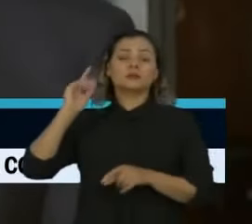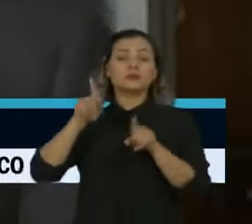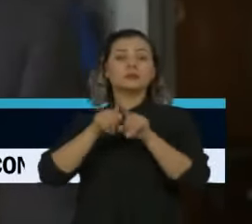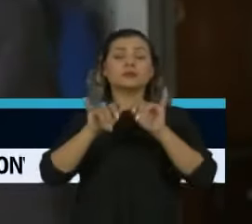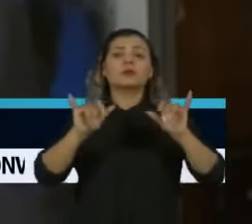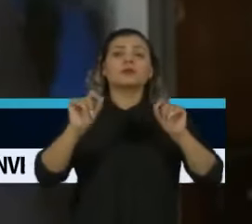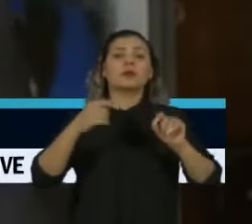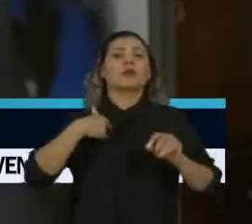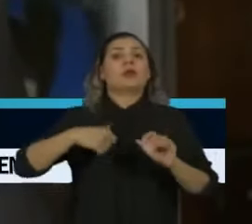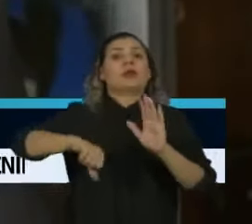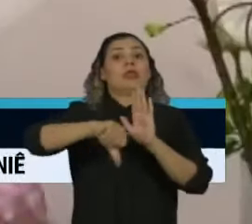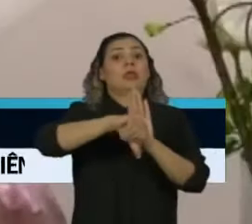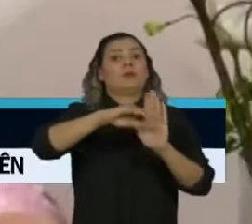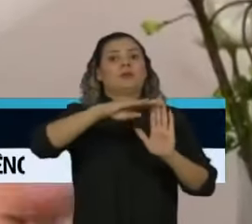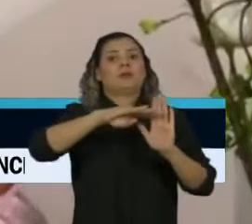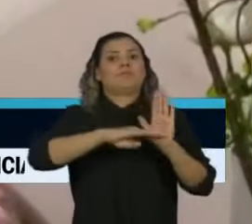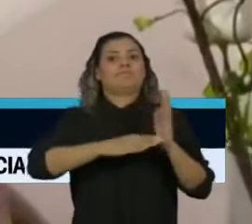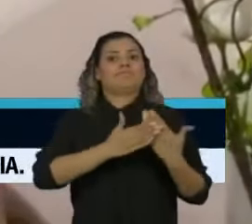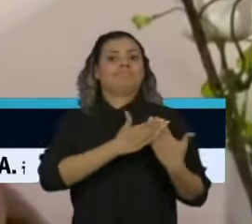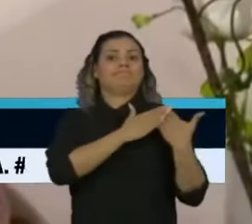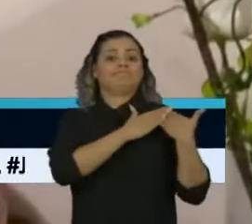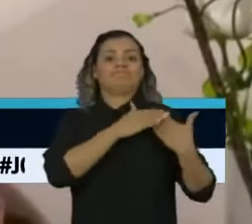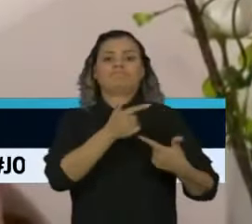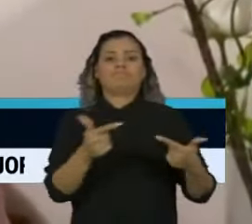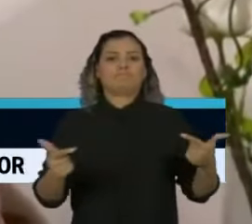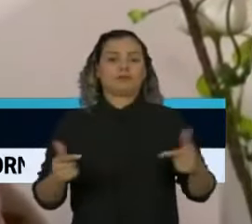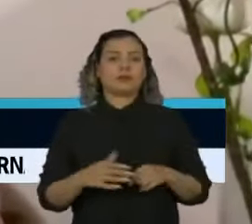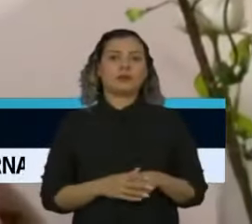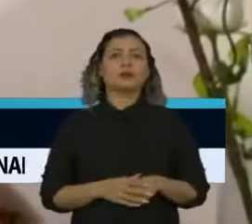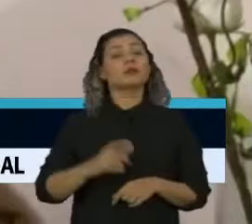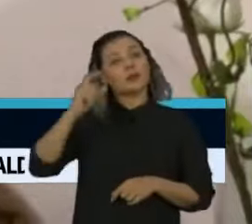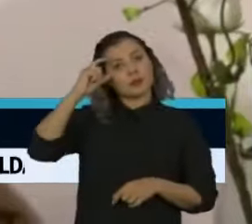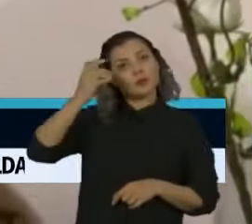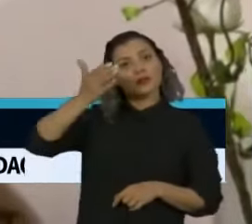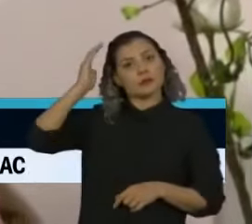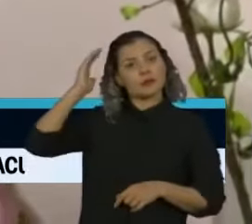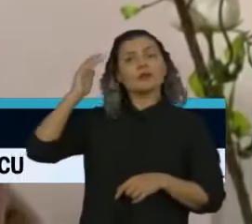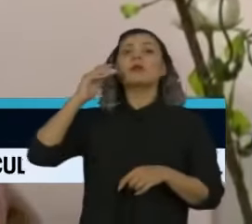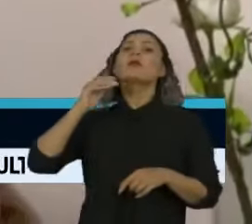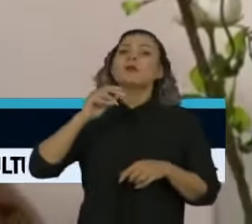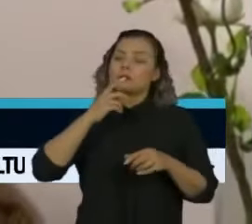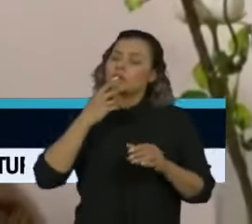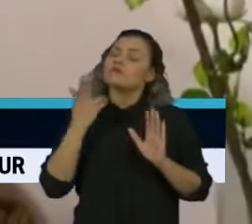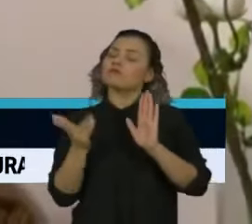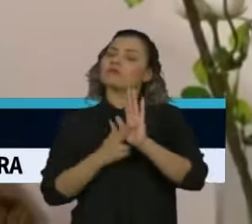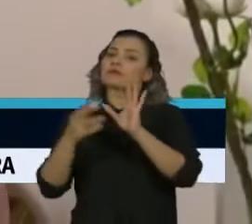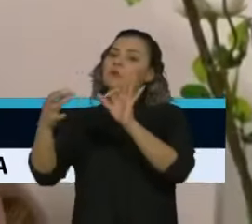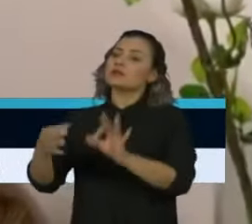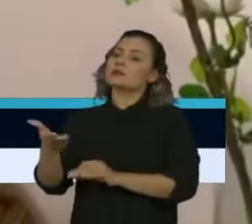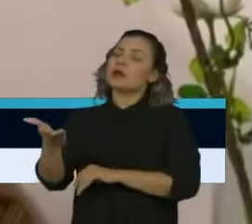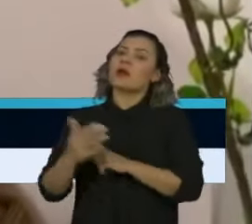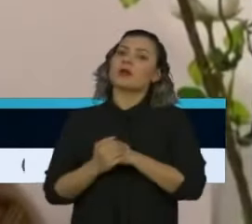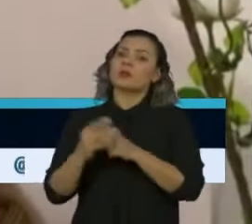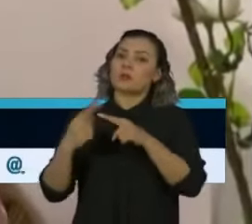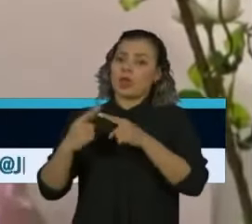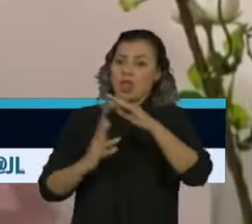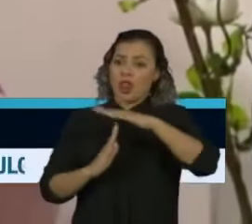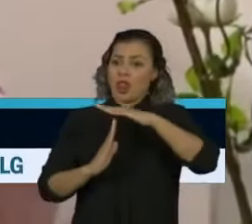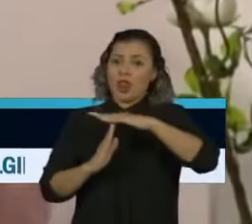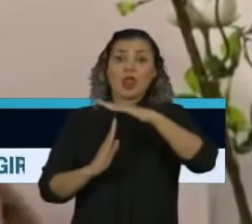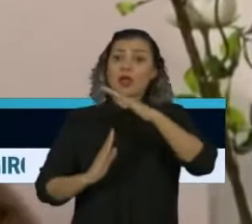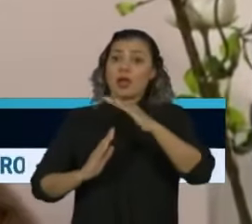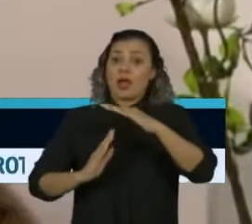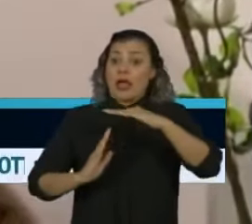em crime de responsabilidade. Tem razão o ministro Guedes. Furar o teto nesta hora, quando